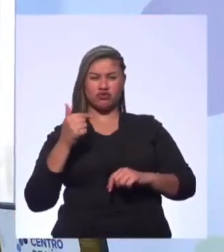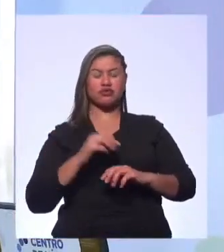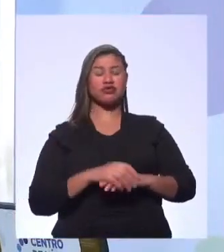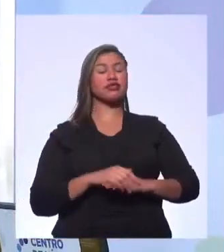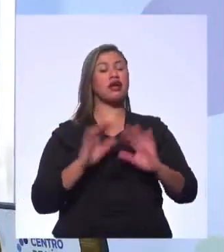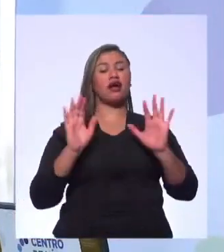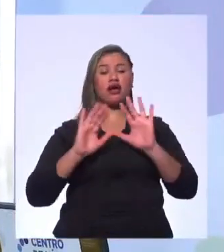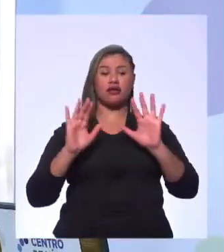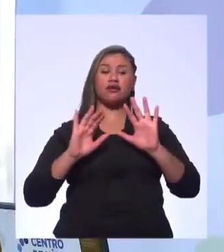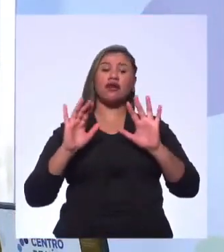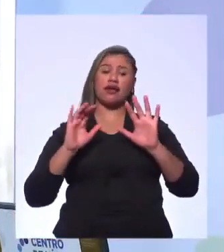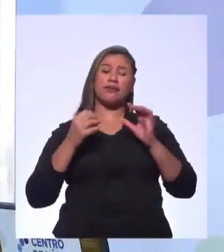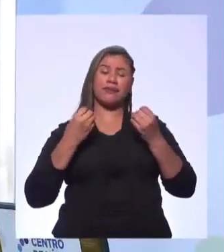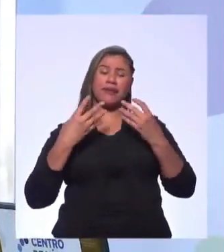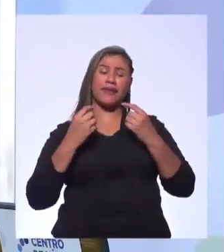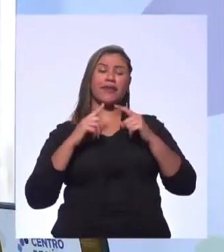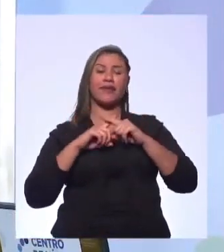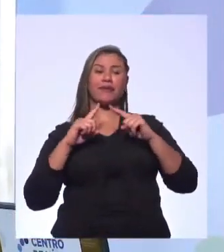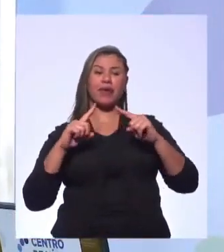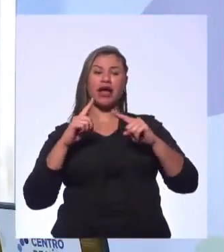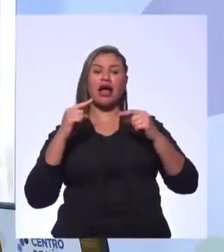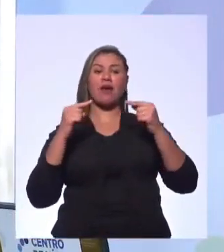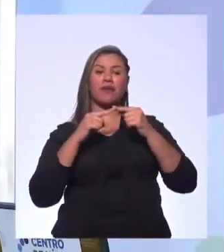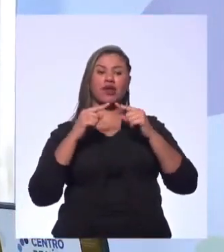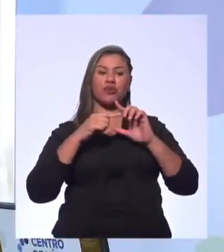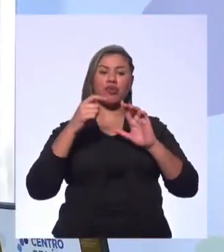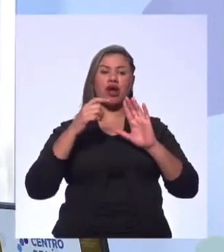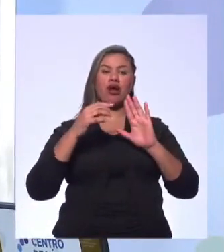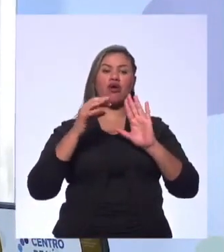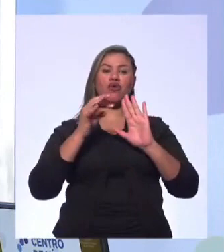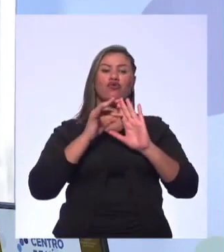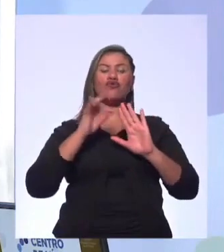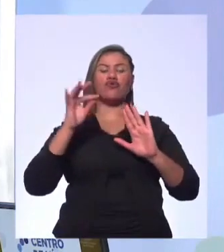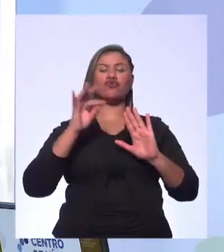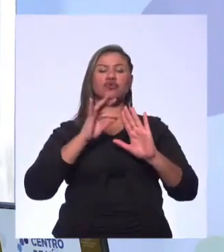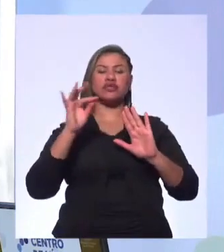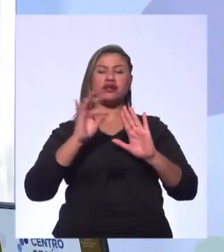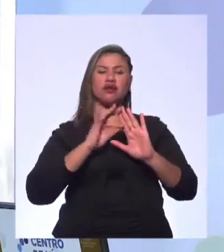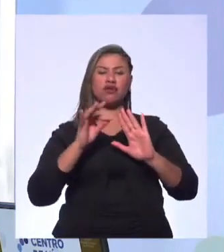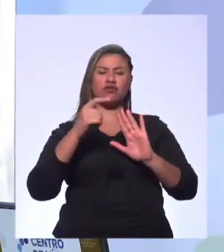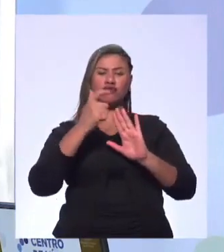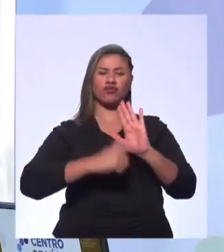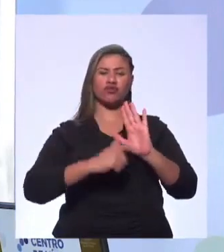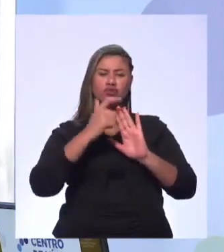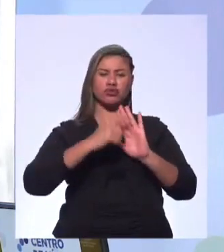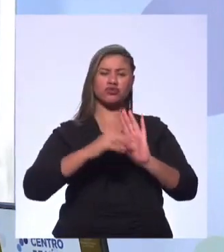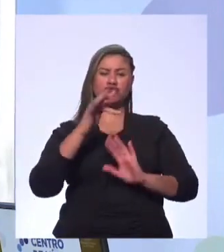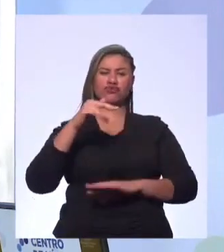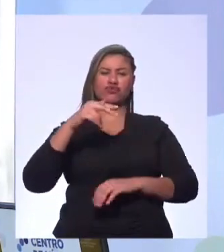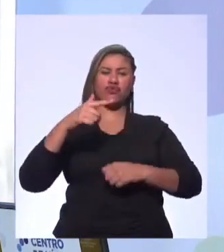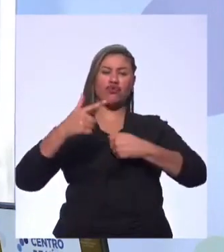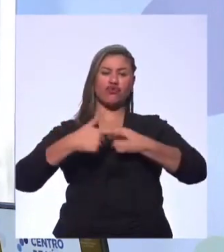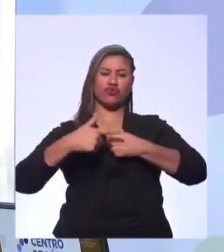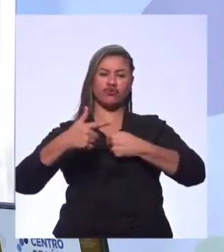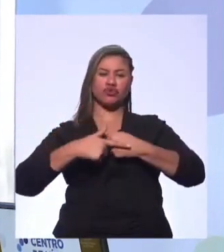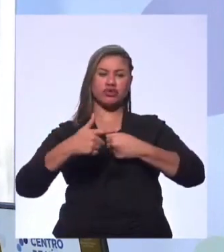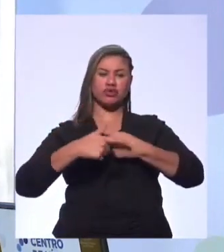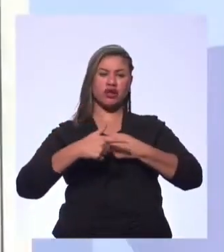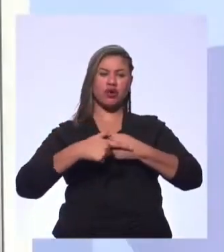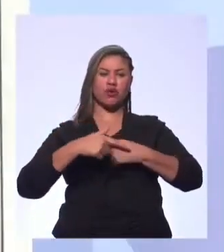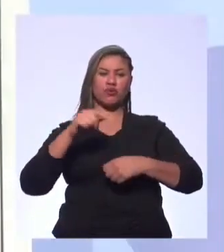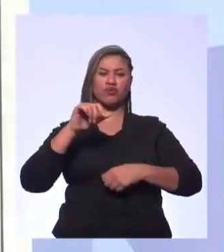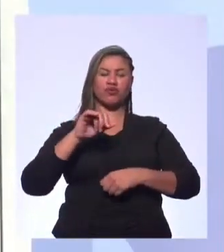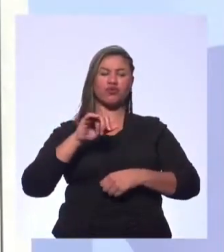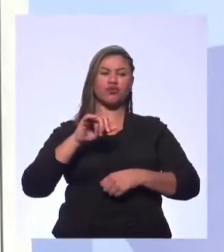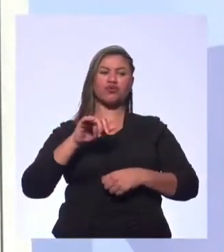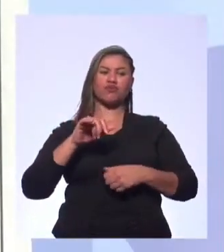lá na frente. Isso aqui é uma função inorgânica, que é um hidróxido, que é uma base. Que, no caso, essa é a função dela, então